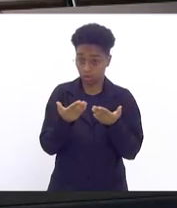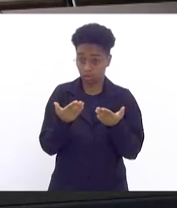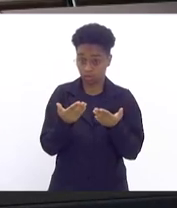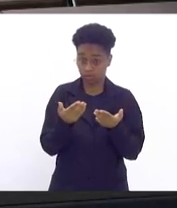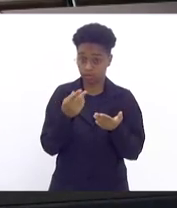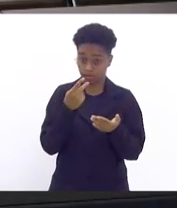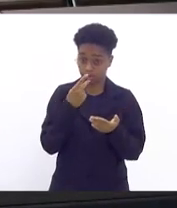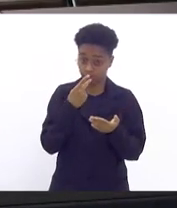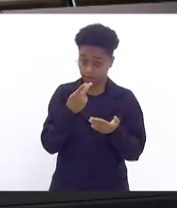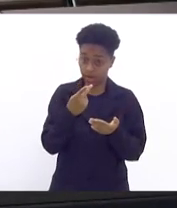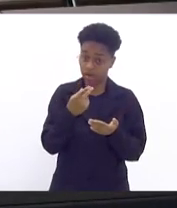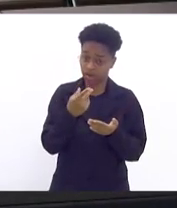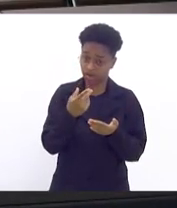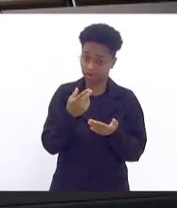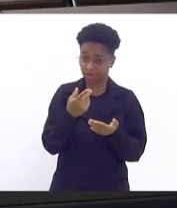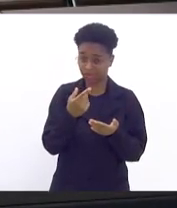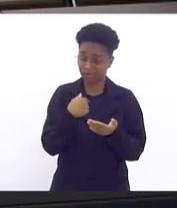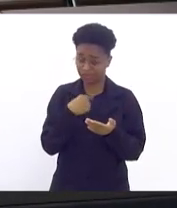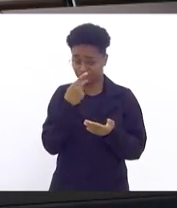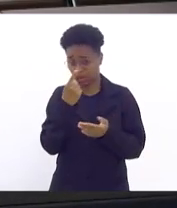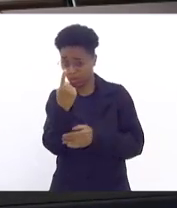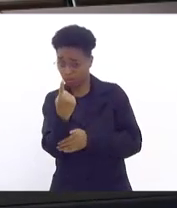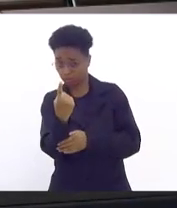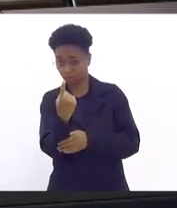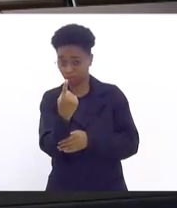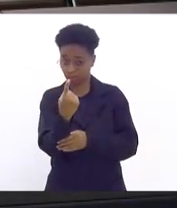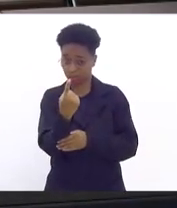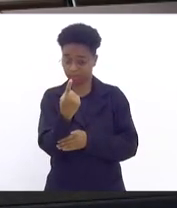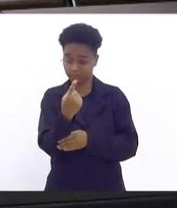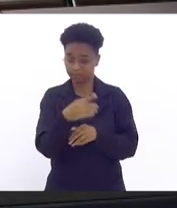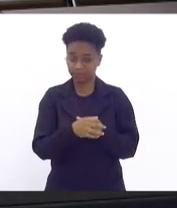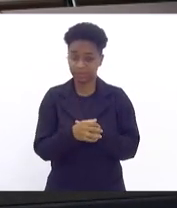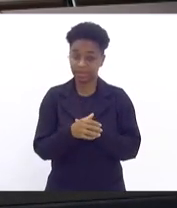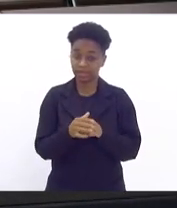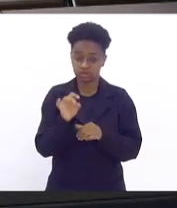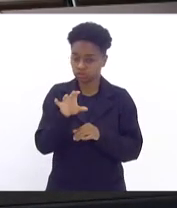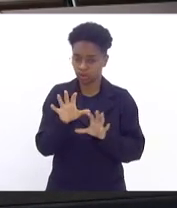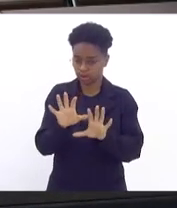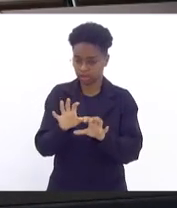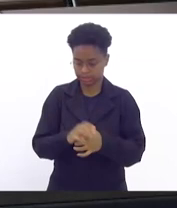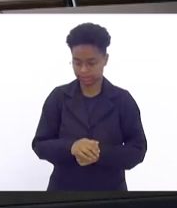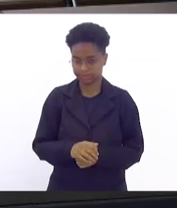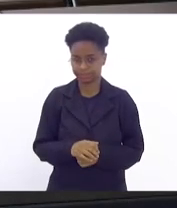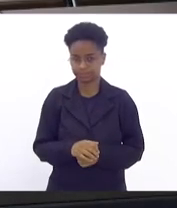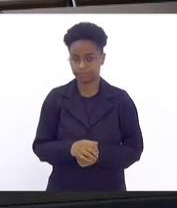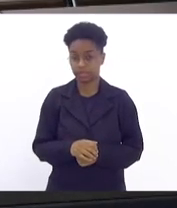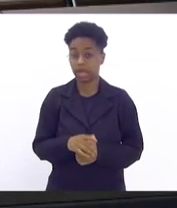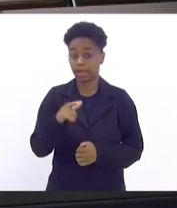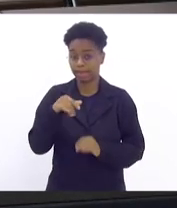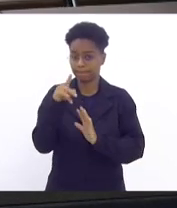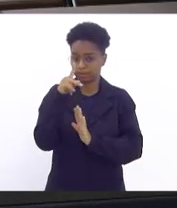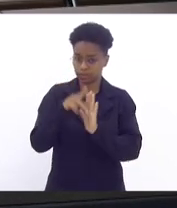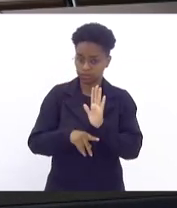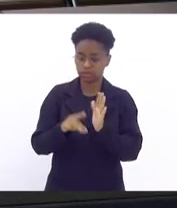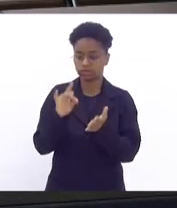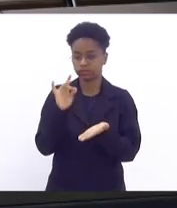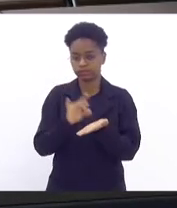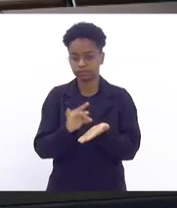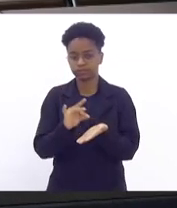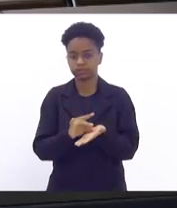não dizer que eu não falei pelo menos um né e fala só esse é um projeto verdadeiramente